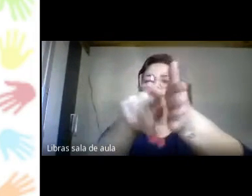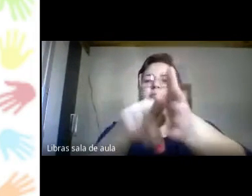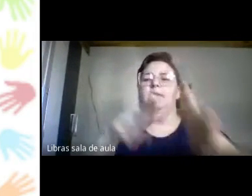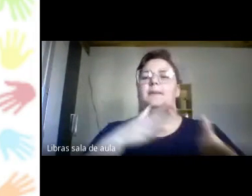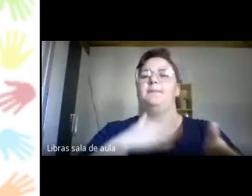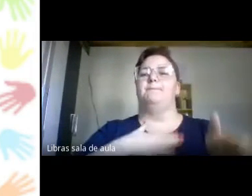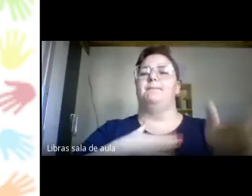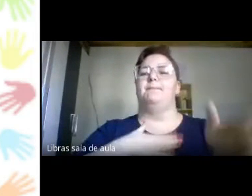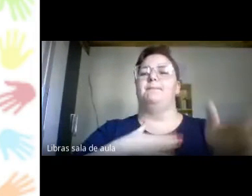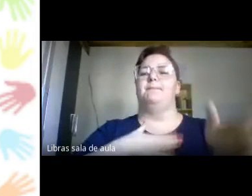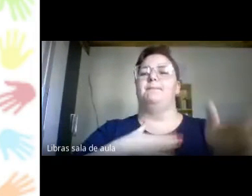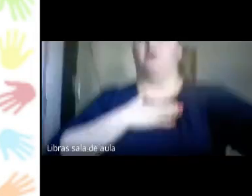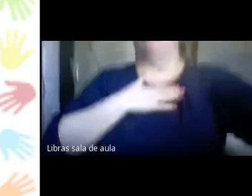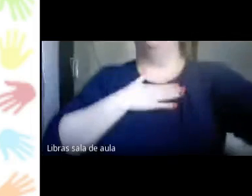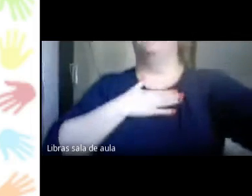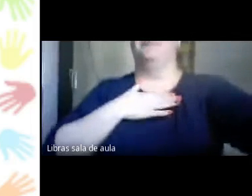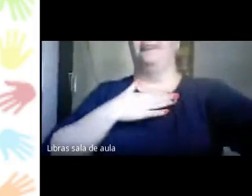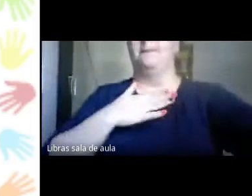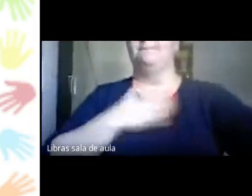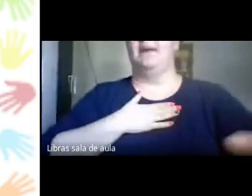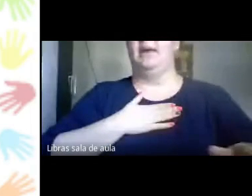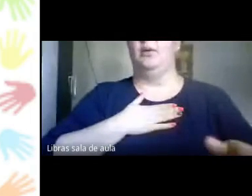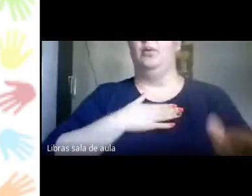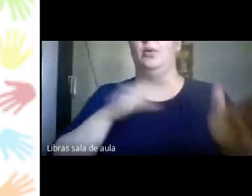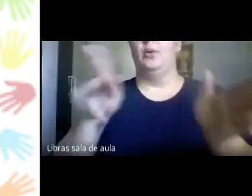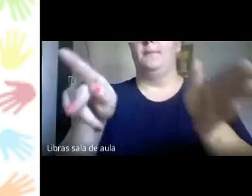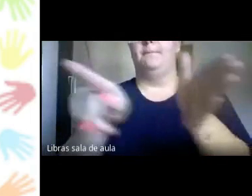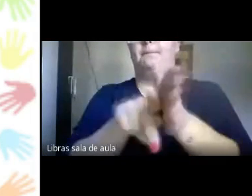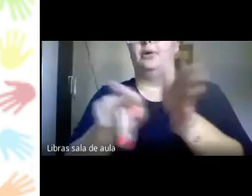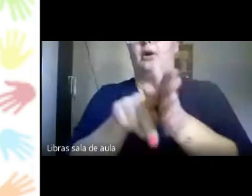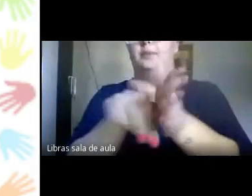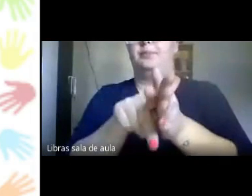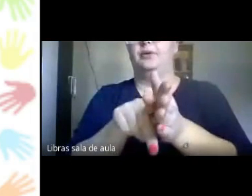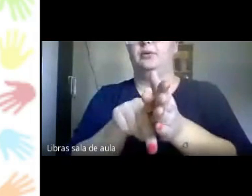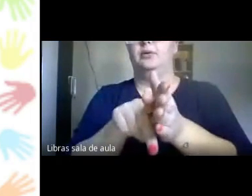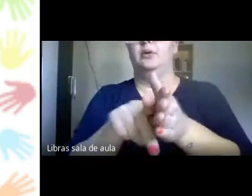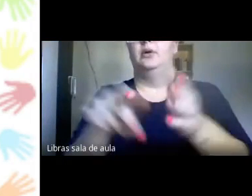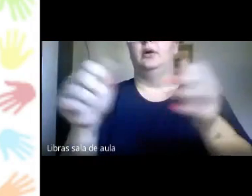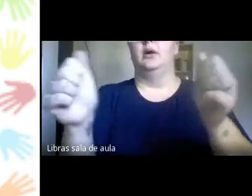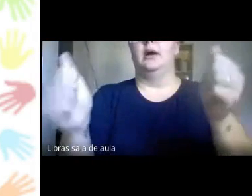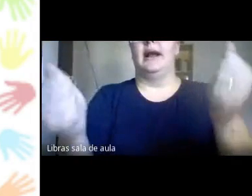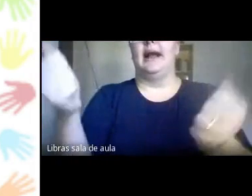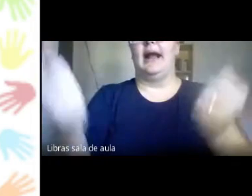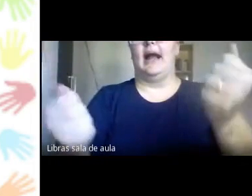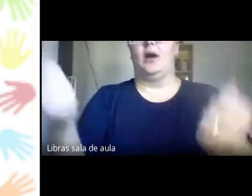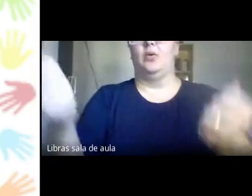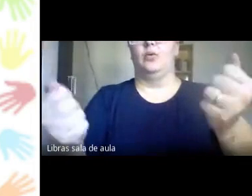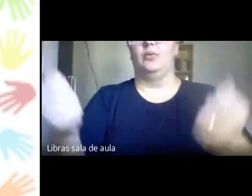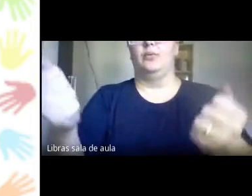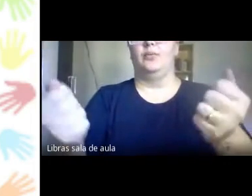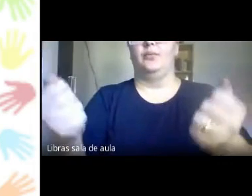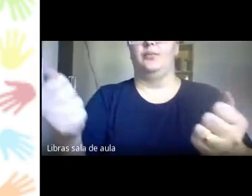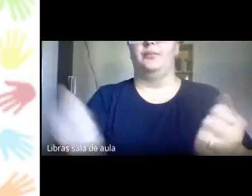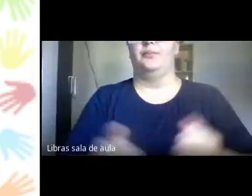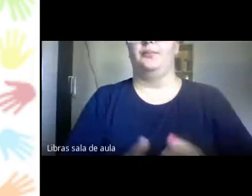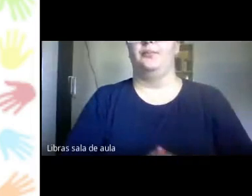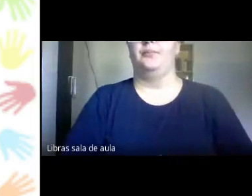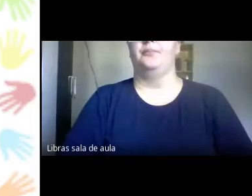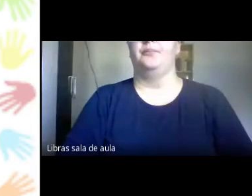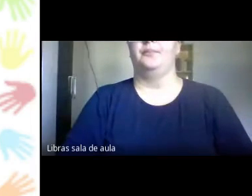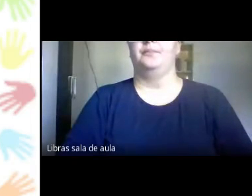Próprio. Meu, ó, meu próprio carro.